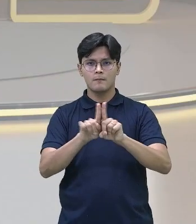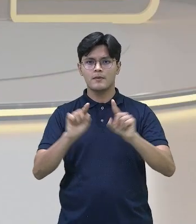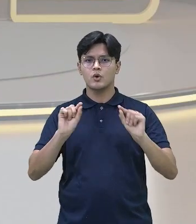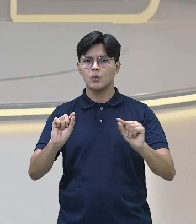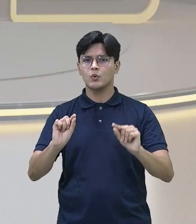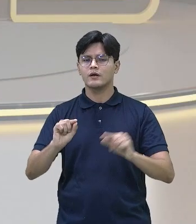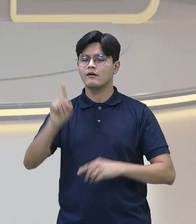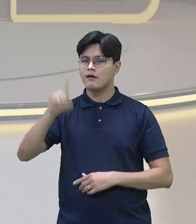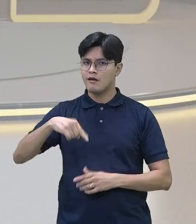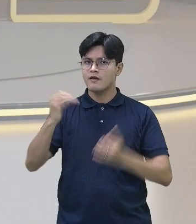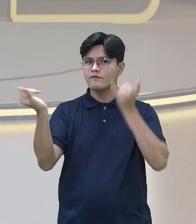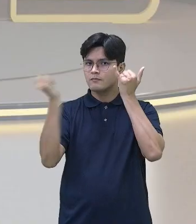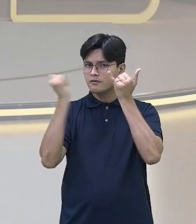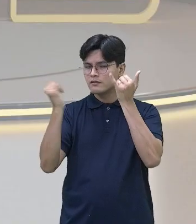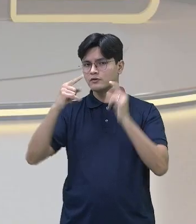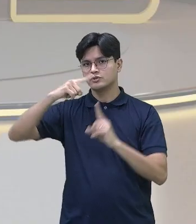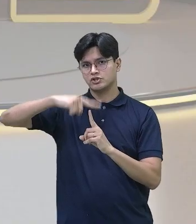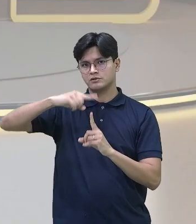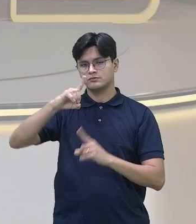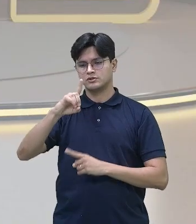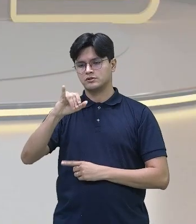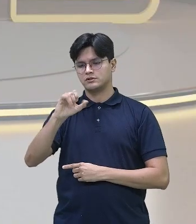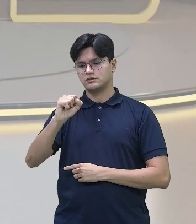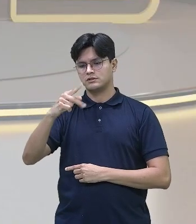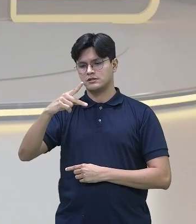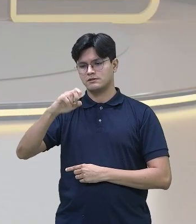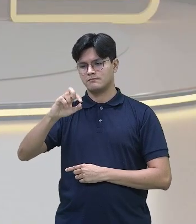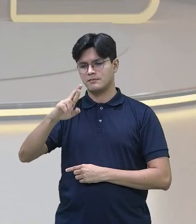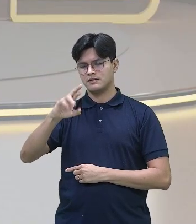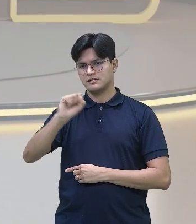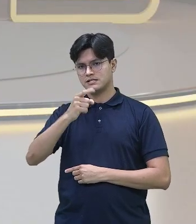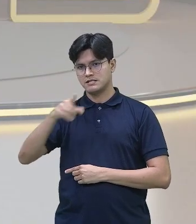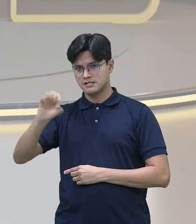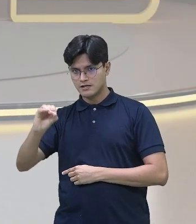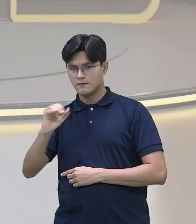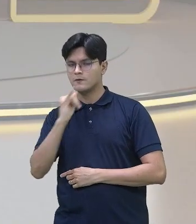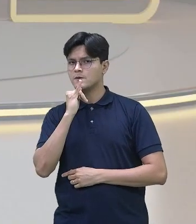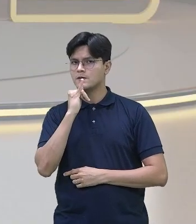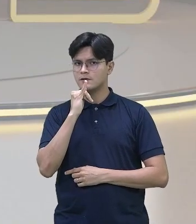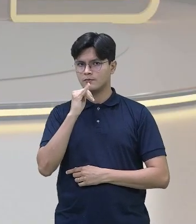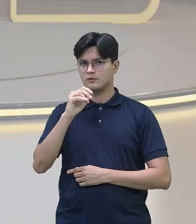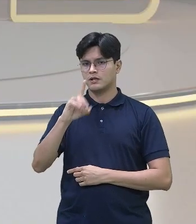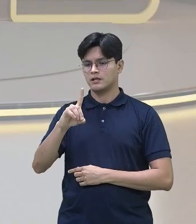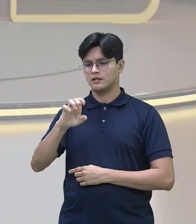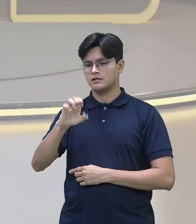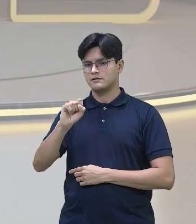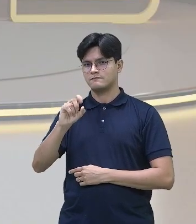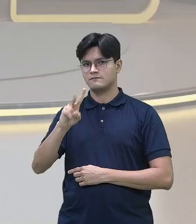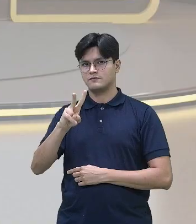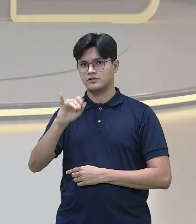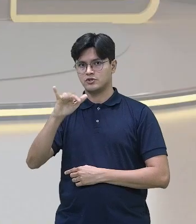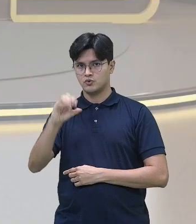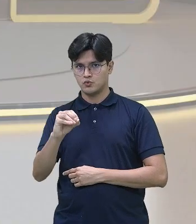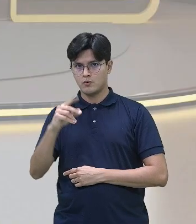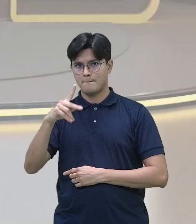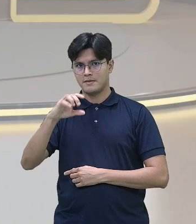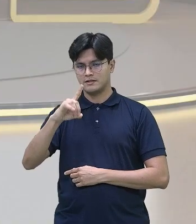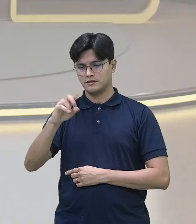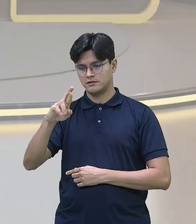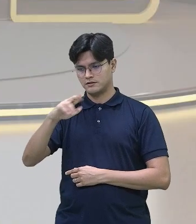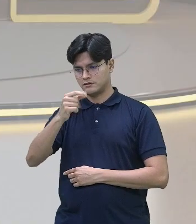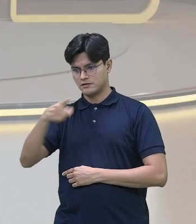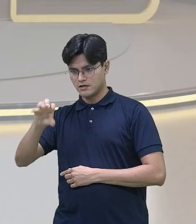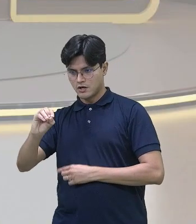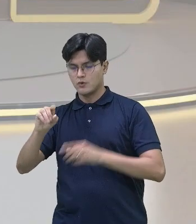dados de dispersão, né? Que são, por exemplo, o desvio padrão e a variância ao longo do tempo, segmentando por